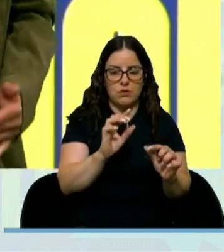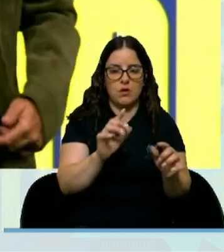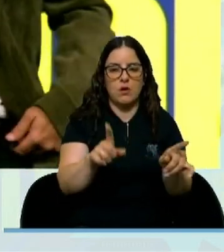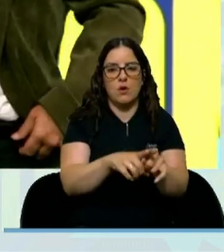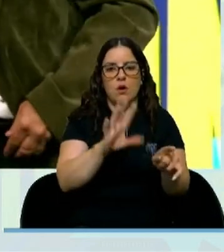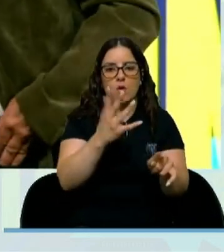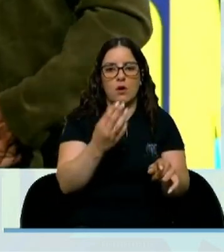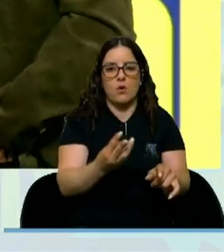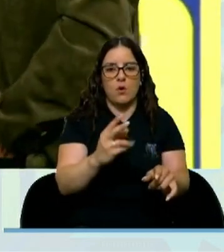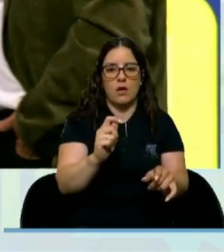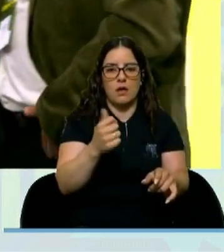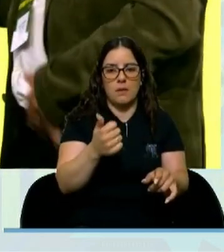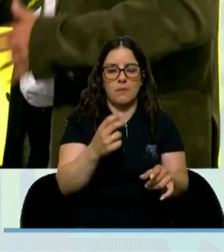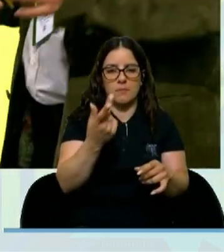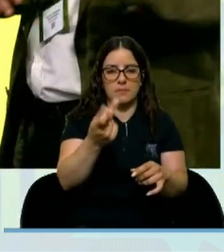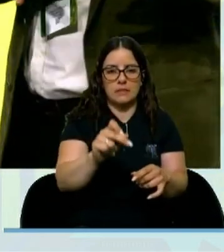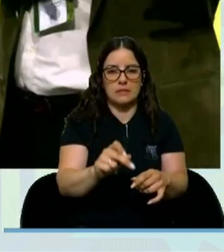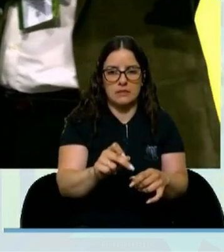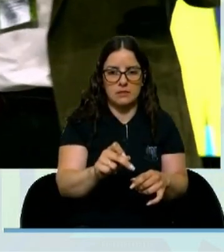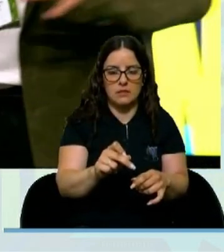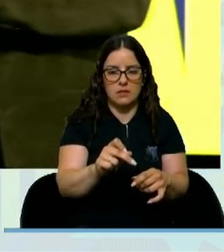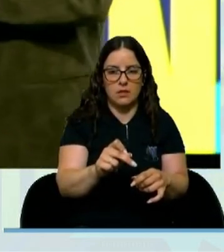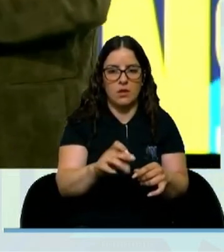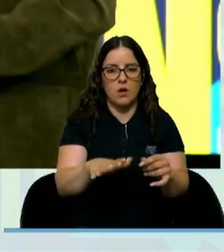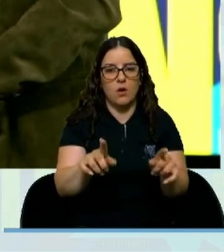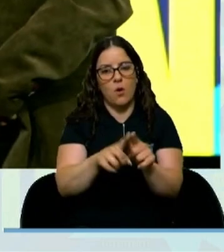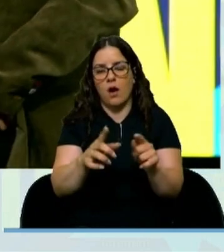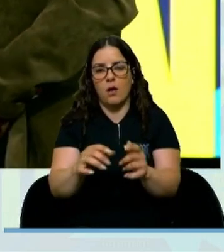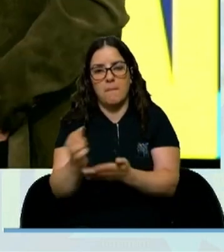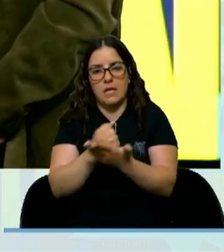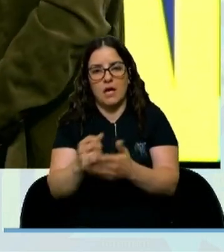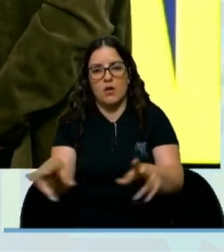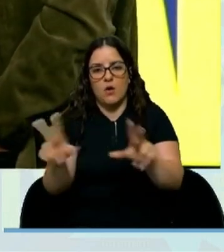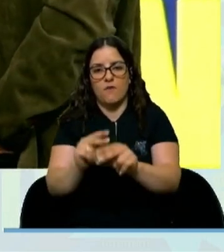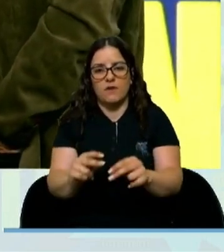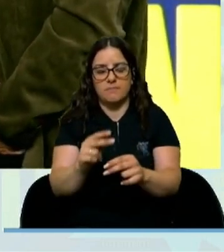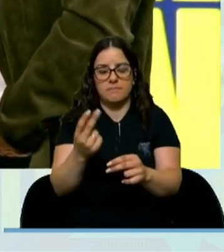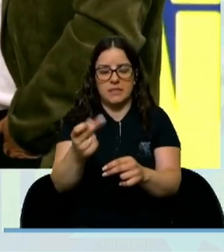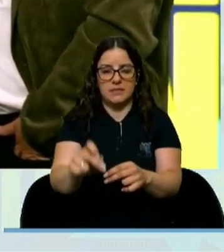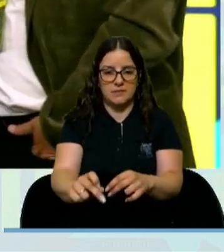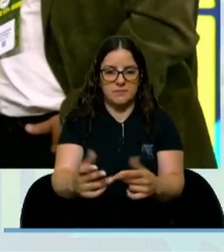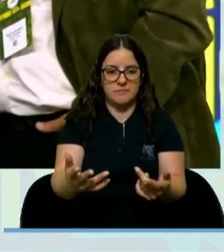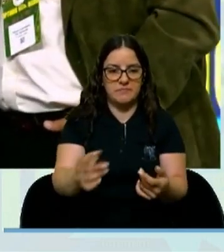resultado com as big techs está à vista. Portanto, este vai ser o caminho,